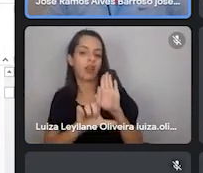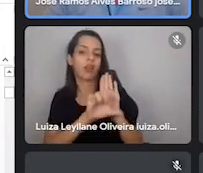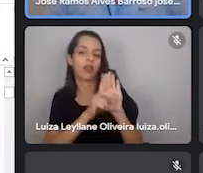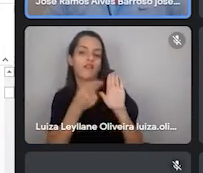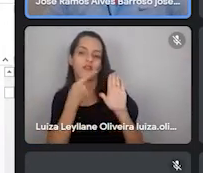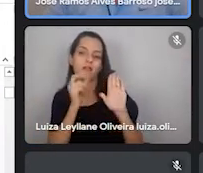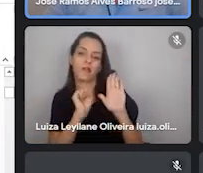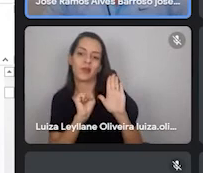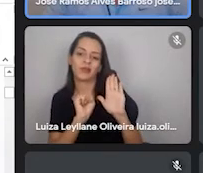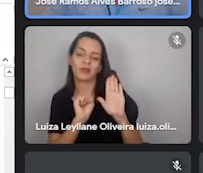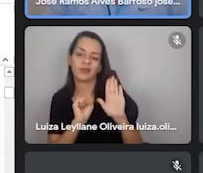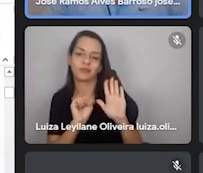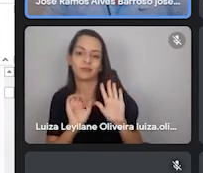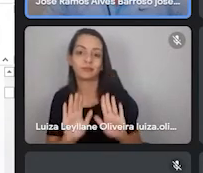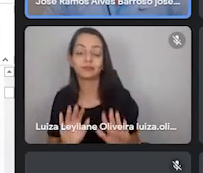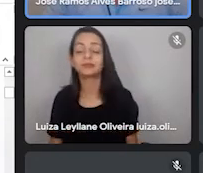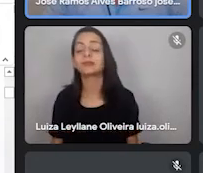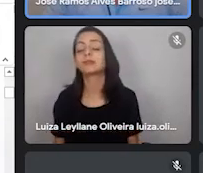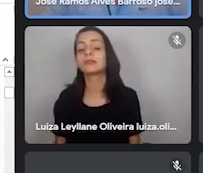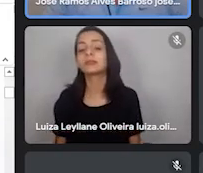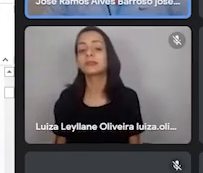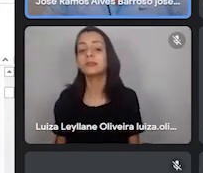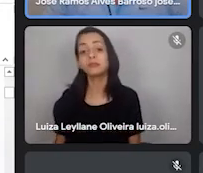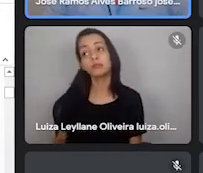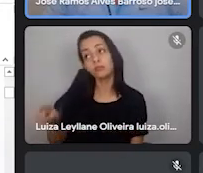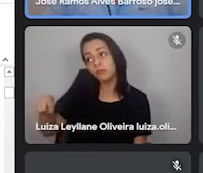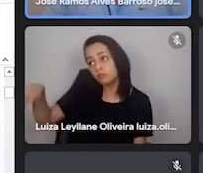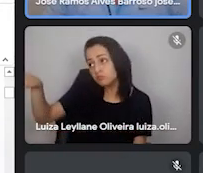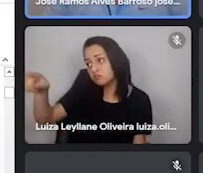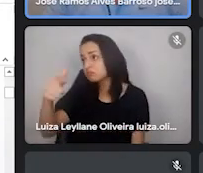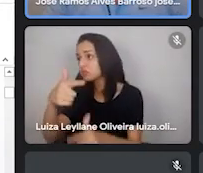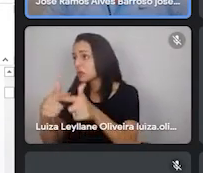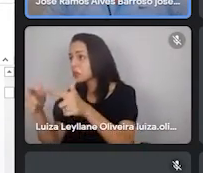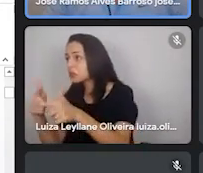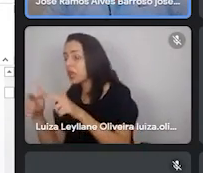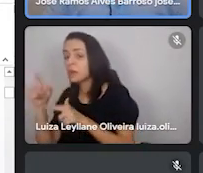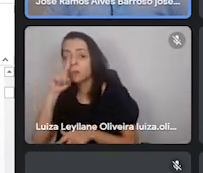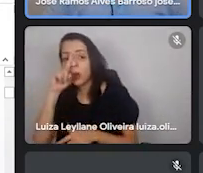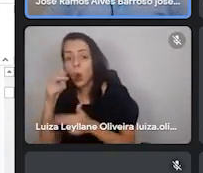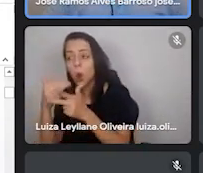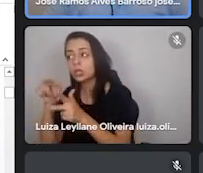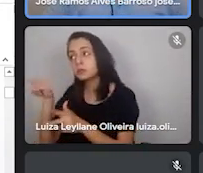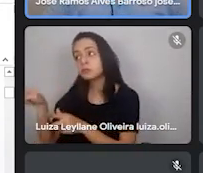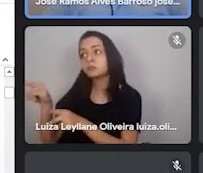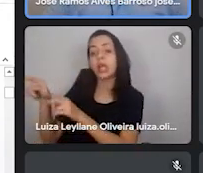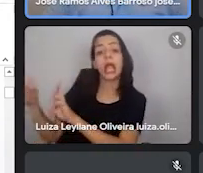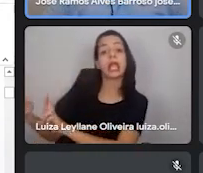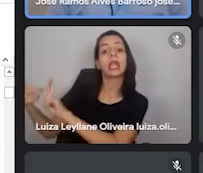Até que aquela situação seja regularizada.